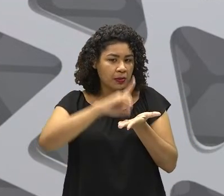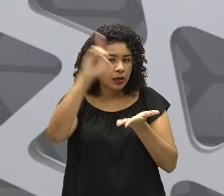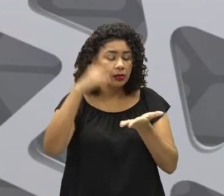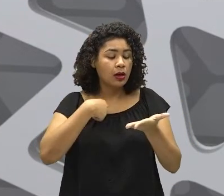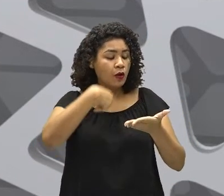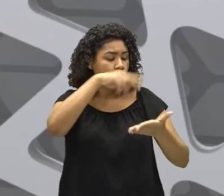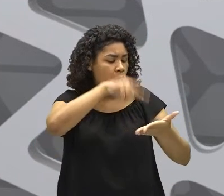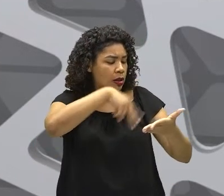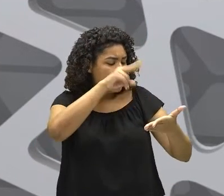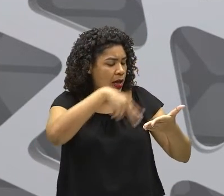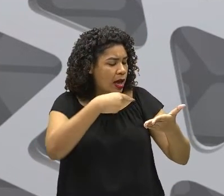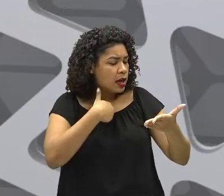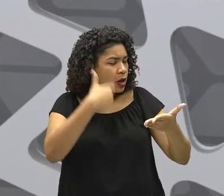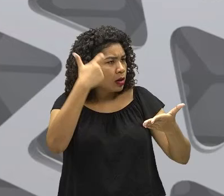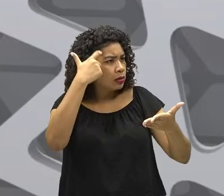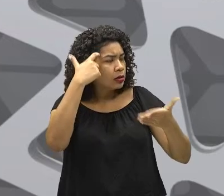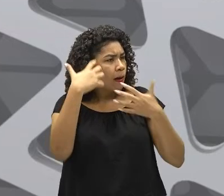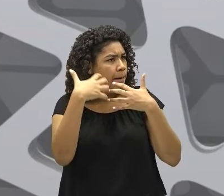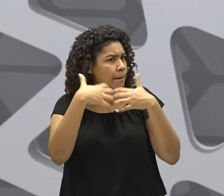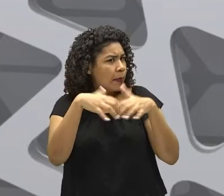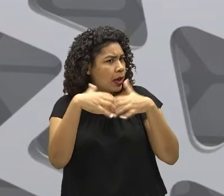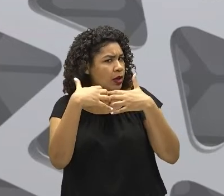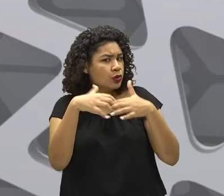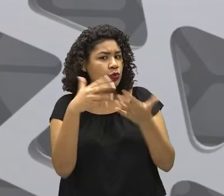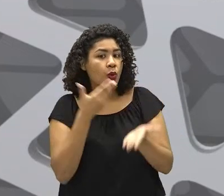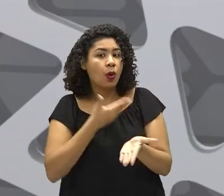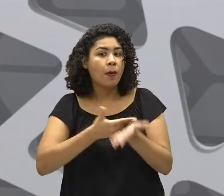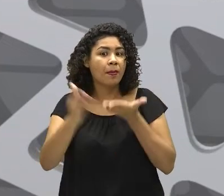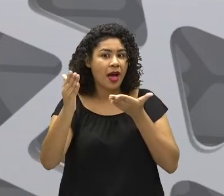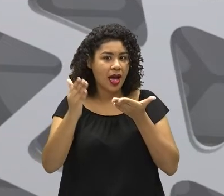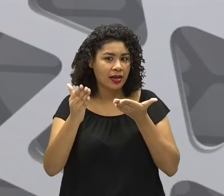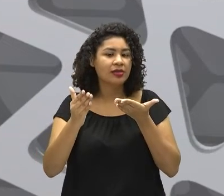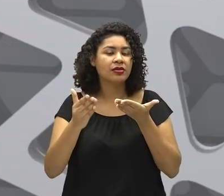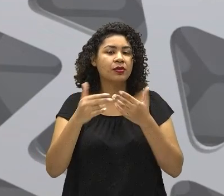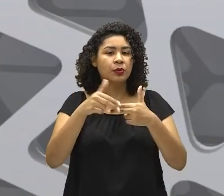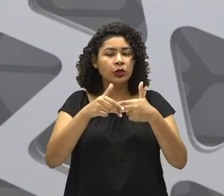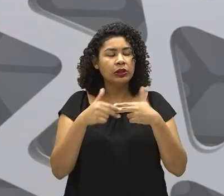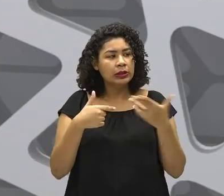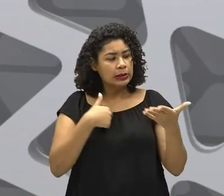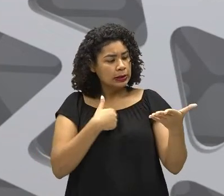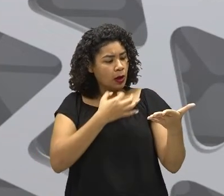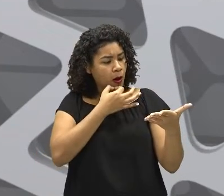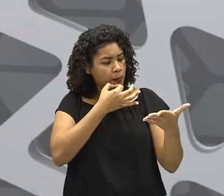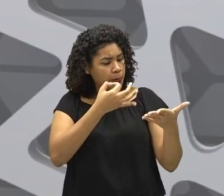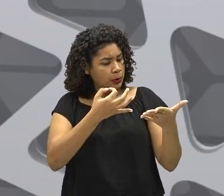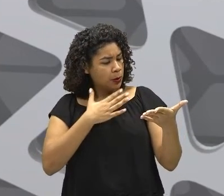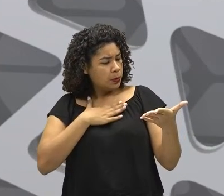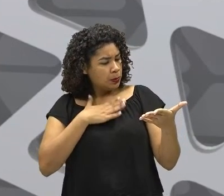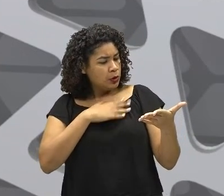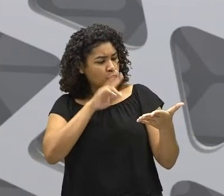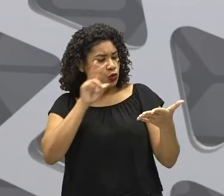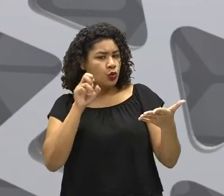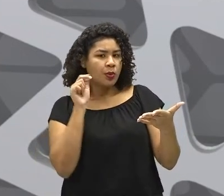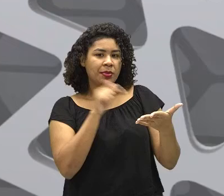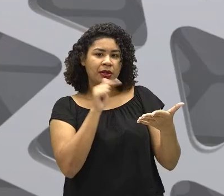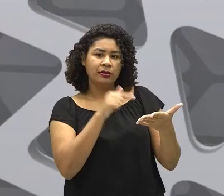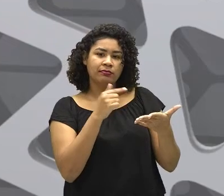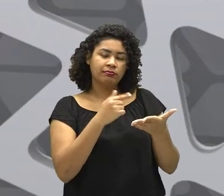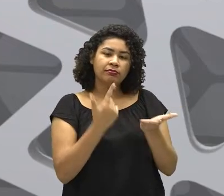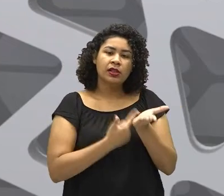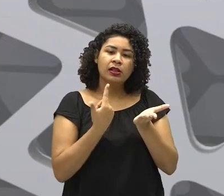livre para pensar. E essa forma de interpretar a Bíblia que agora eu posso realizar pode ser